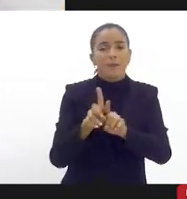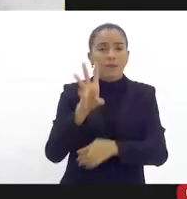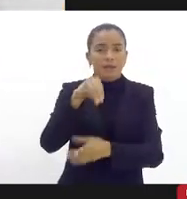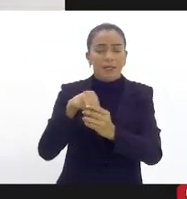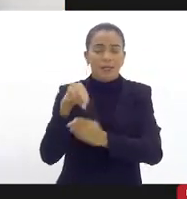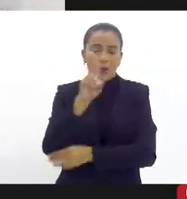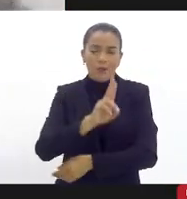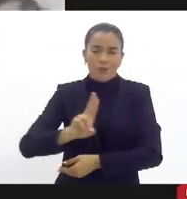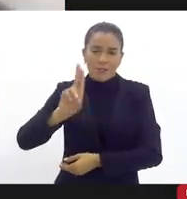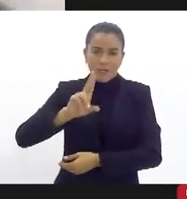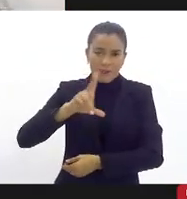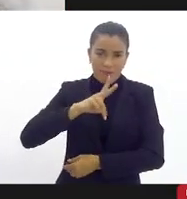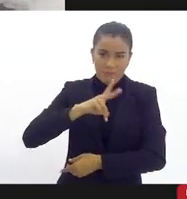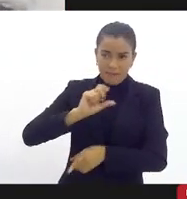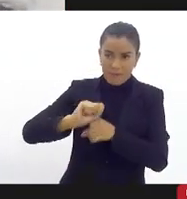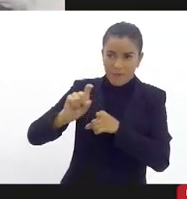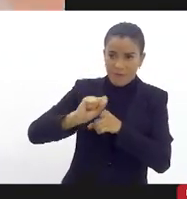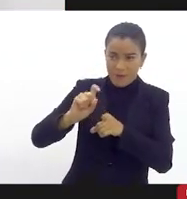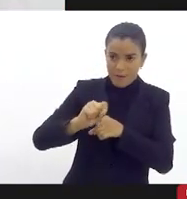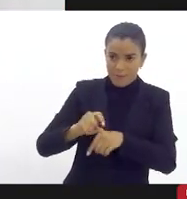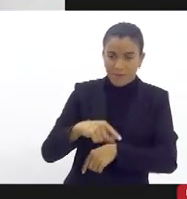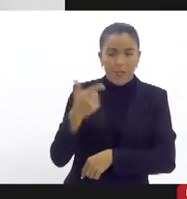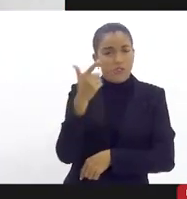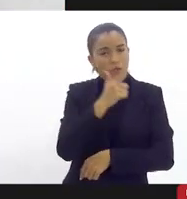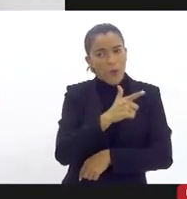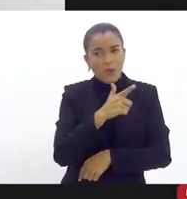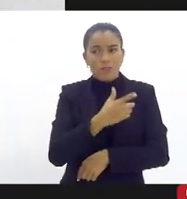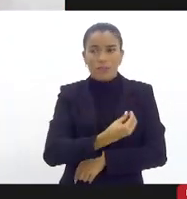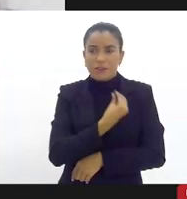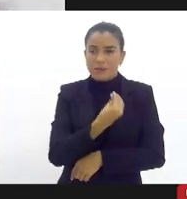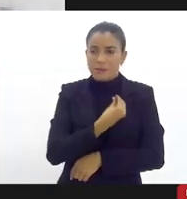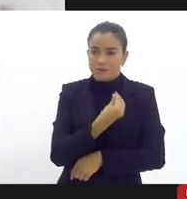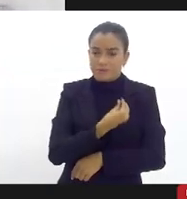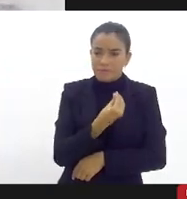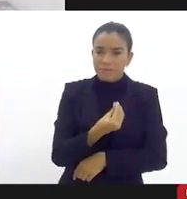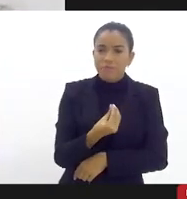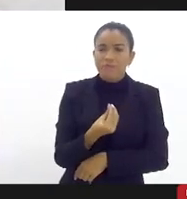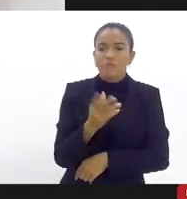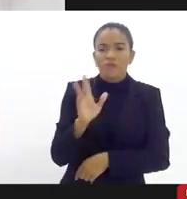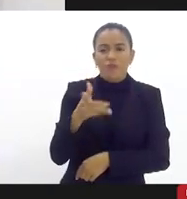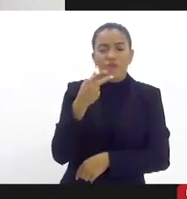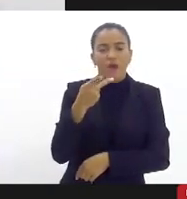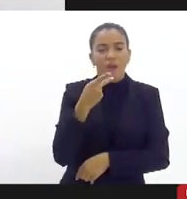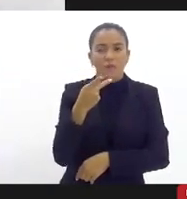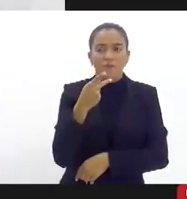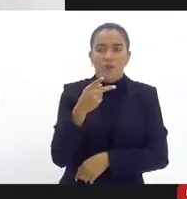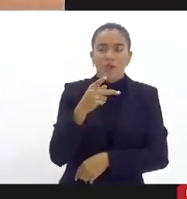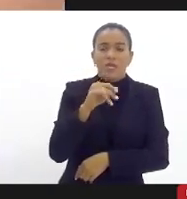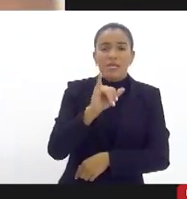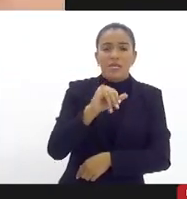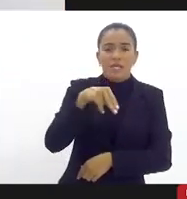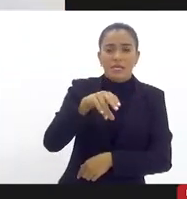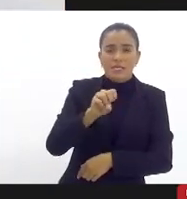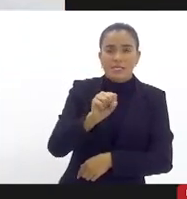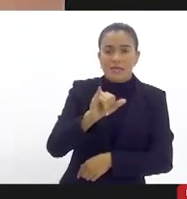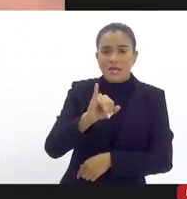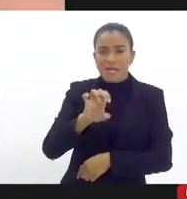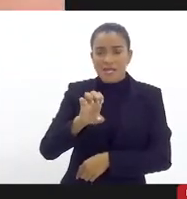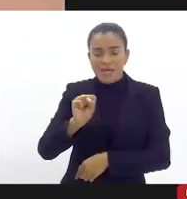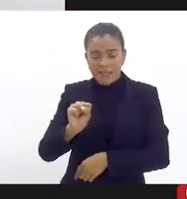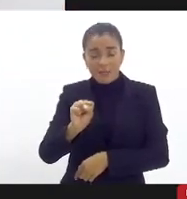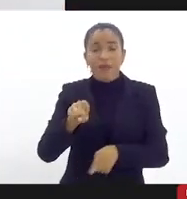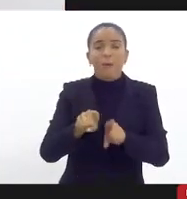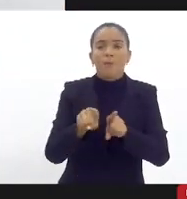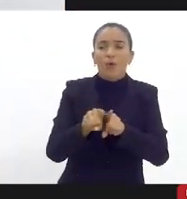privada que a gente consiga participar né aqui já foi falado do ensaieis porque é inadmissível que